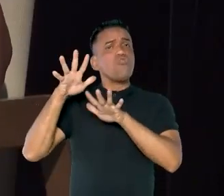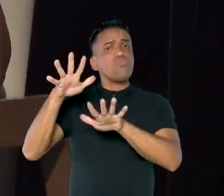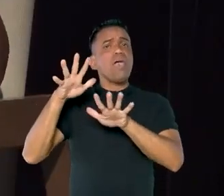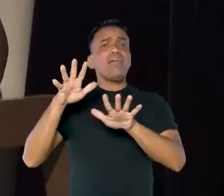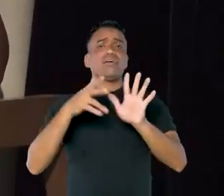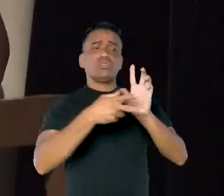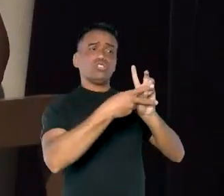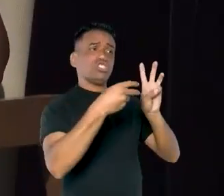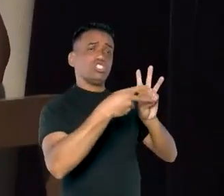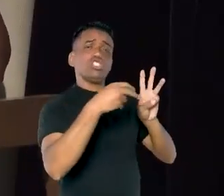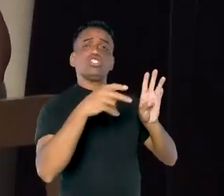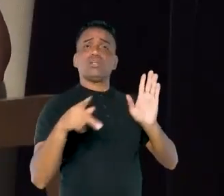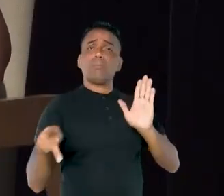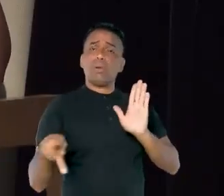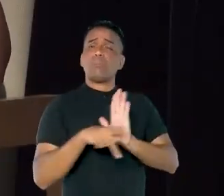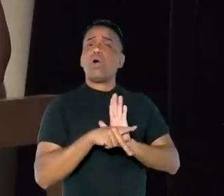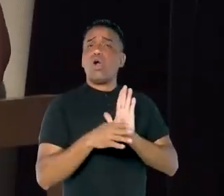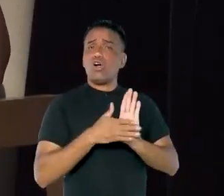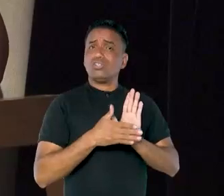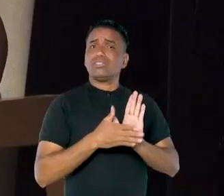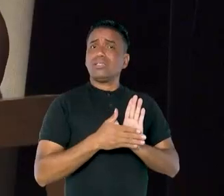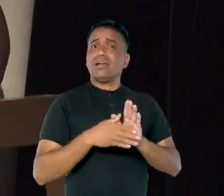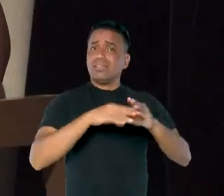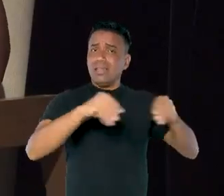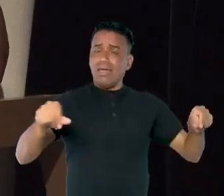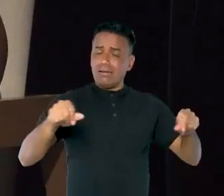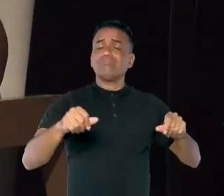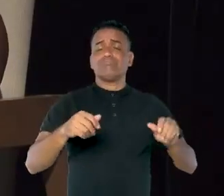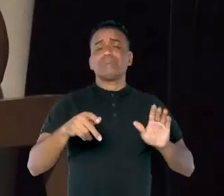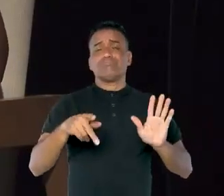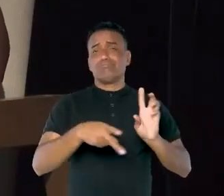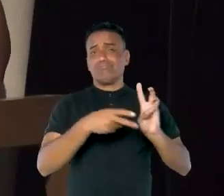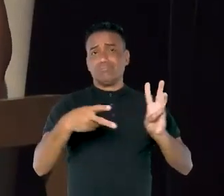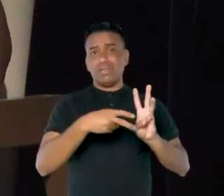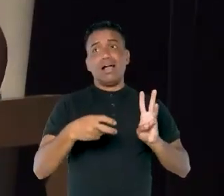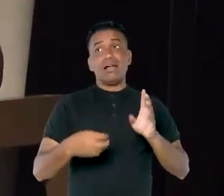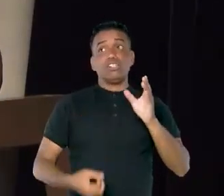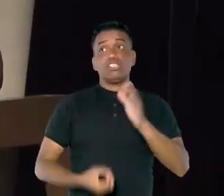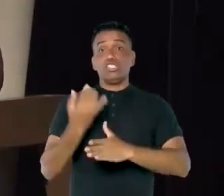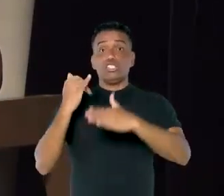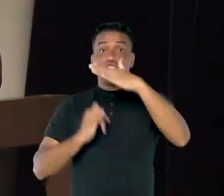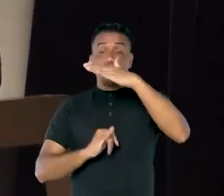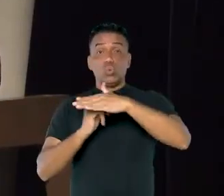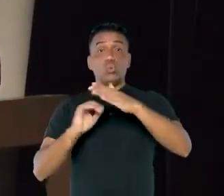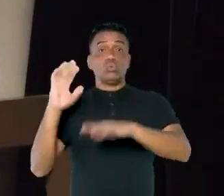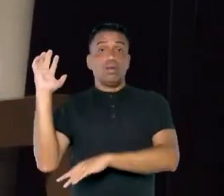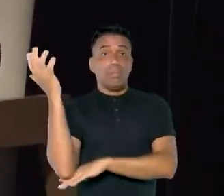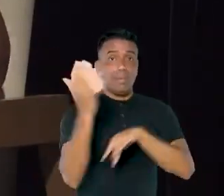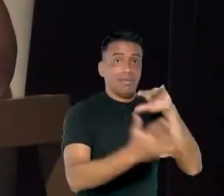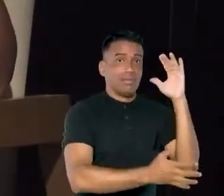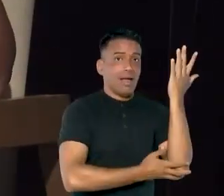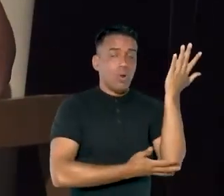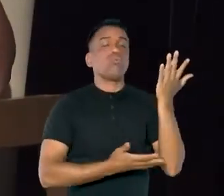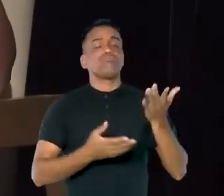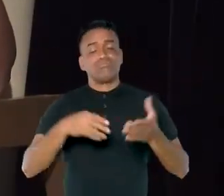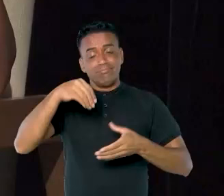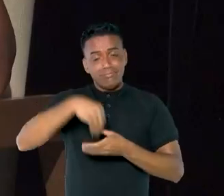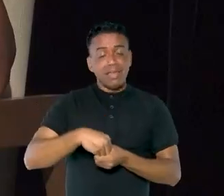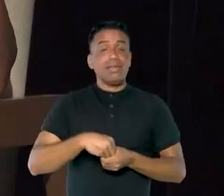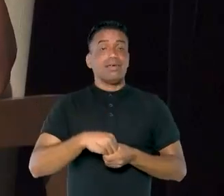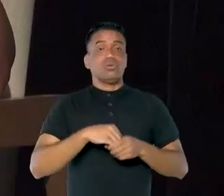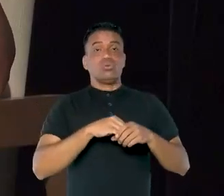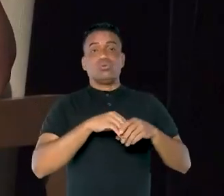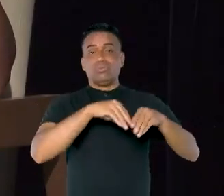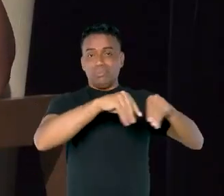Então, nessa época, estava implementando o Instituto Socioambiental, ISA, né, dentro do meu território. E aí a minha mãe, ela